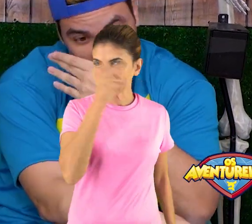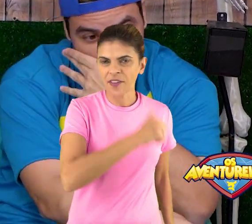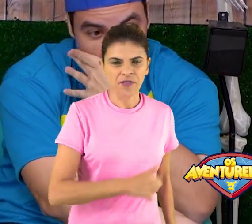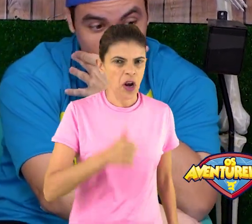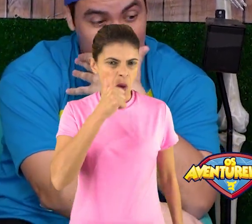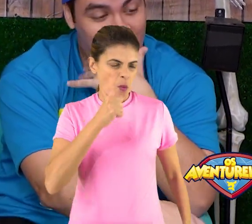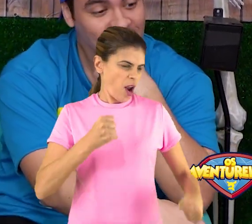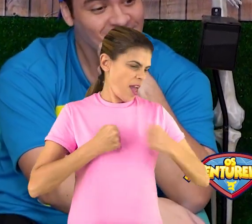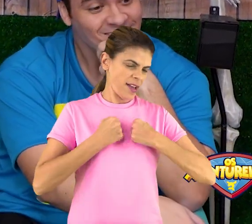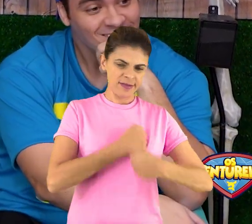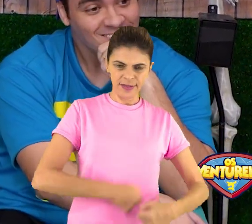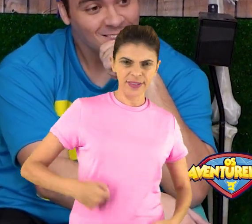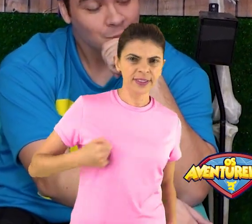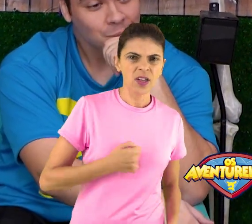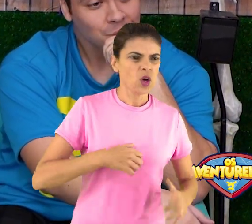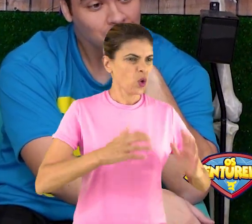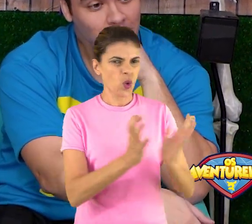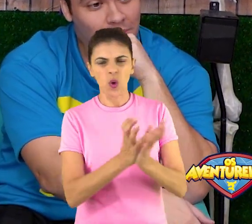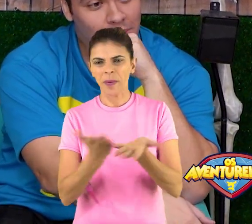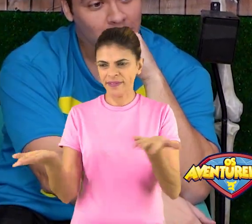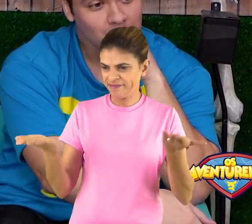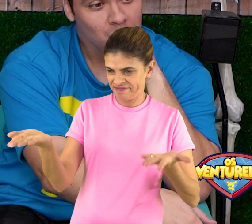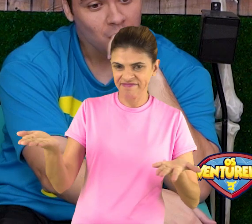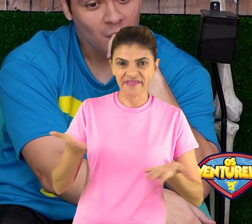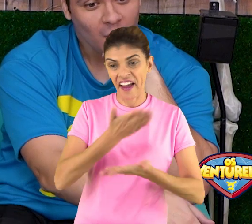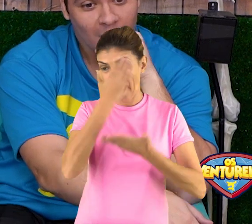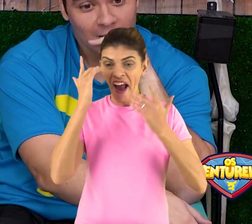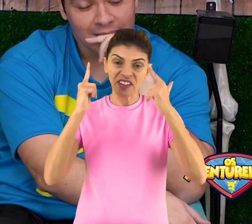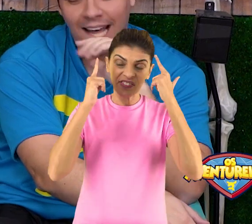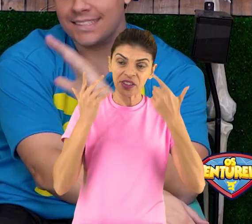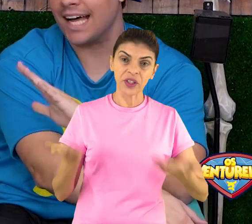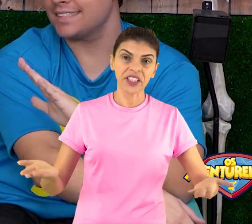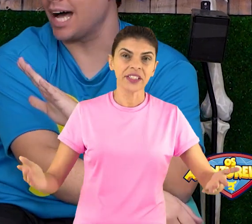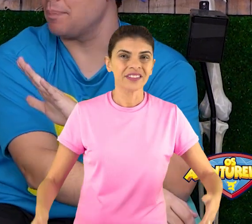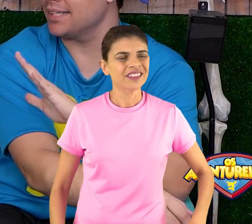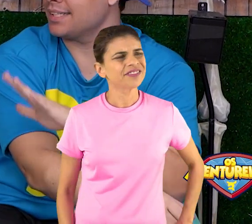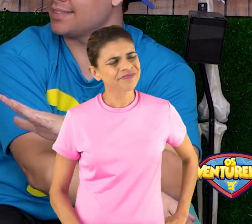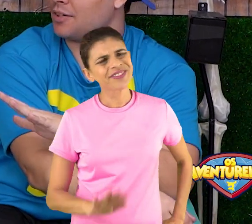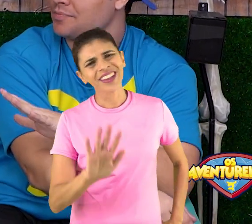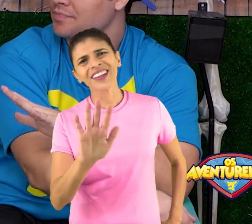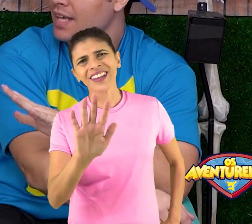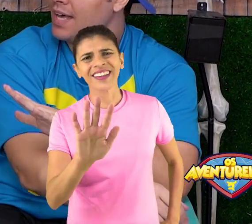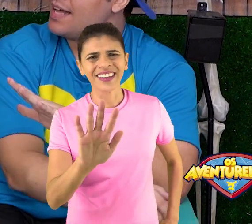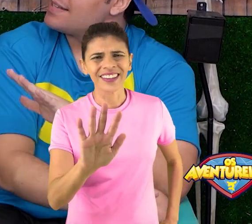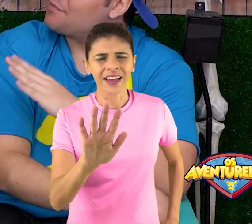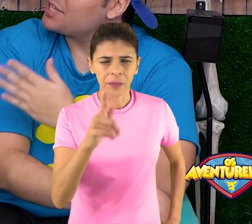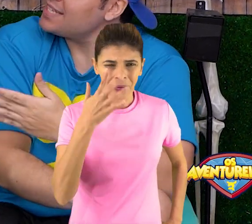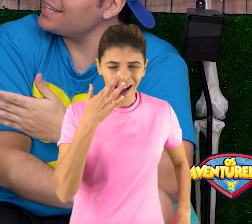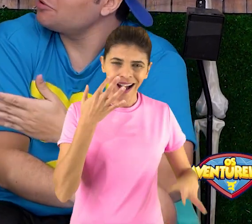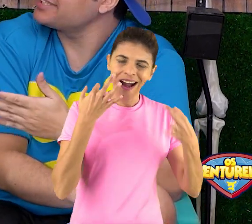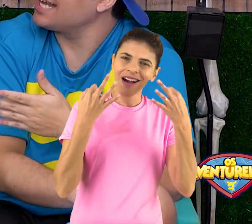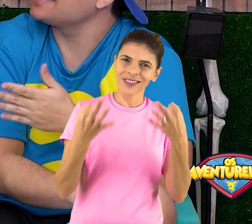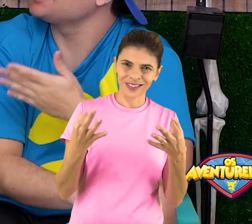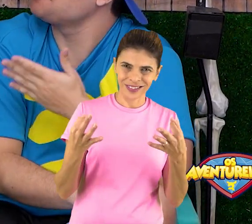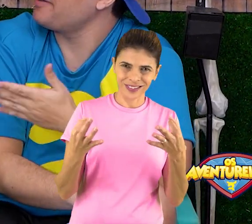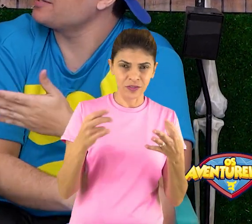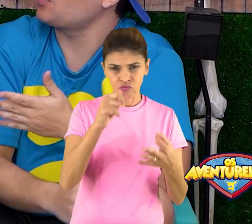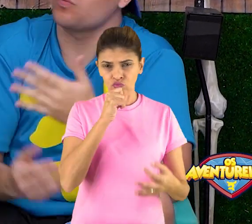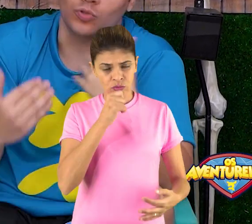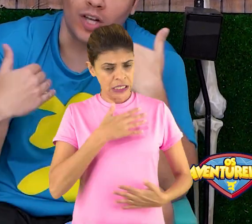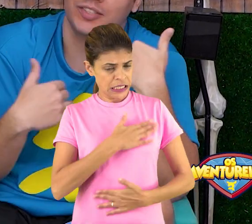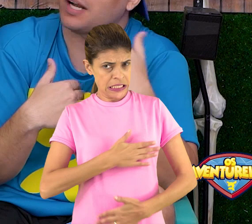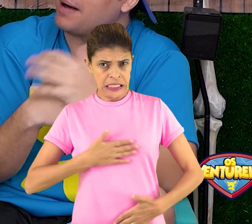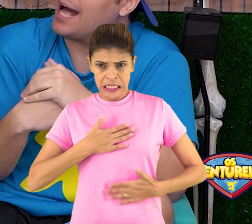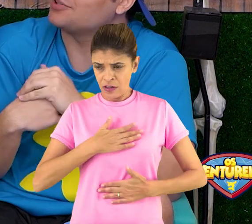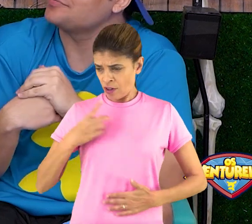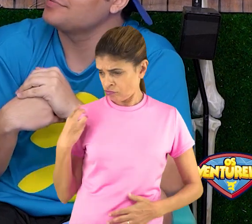Mulher Maravilha, a Patrulha Canina, aí me aparece o quê? Aí, ó. Tá, preste atenção. Se você não está satisfeito